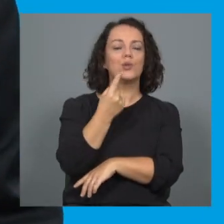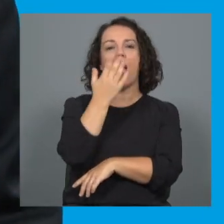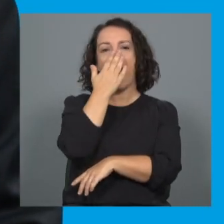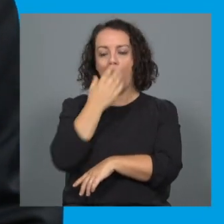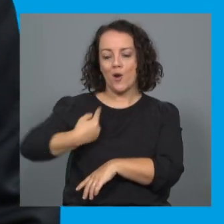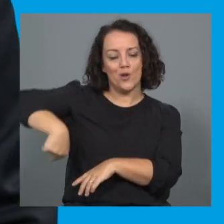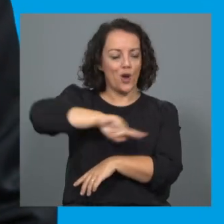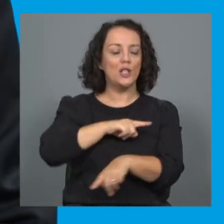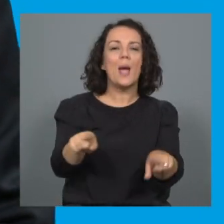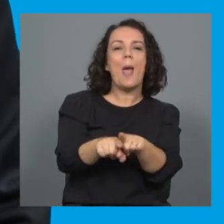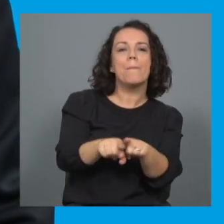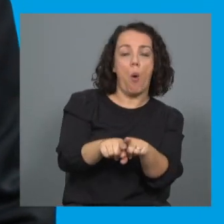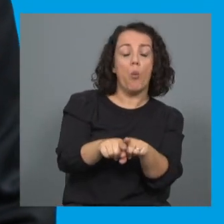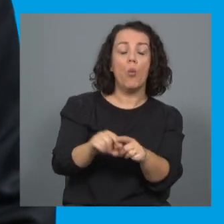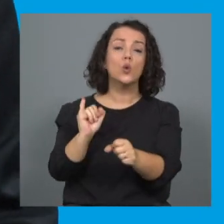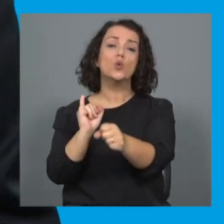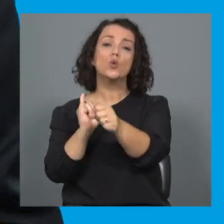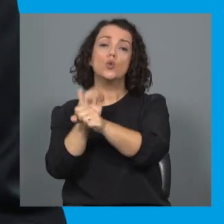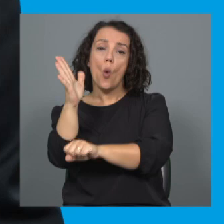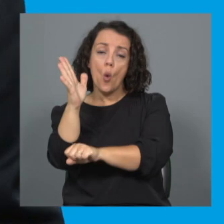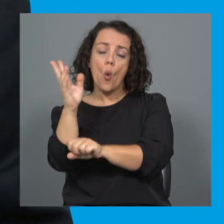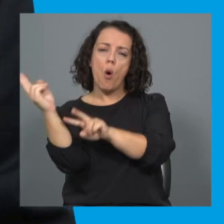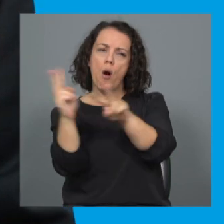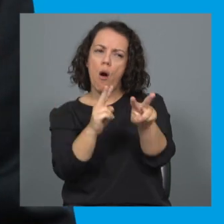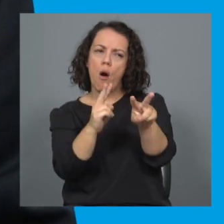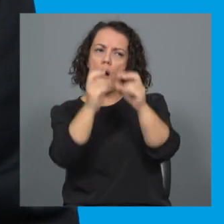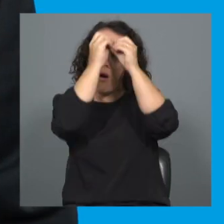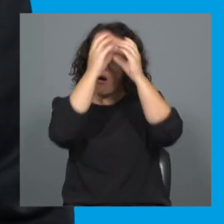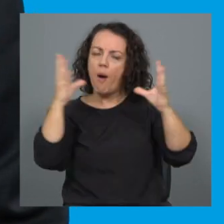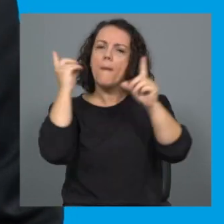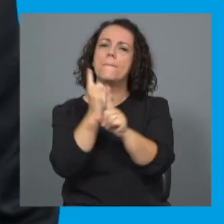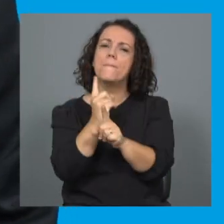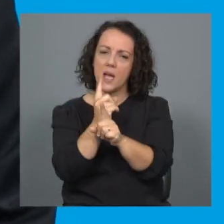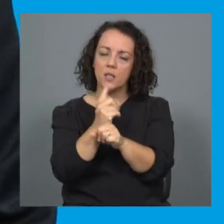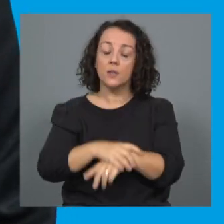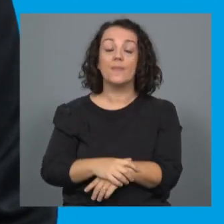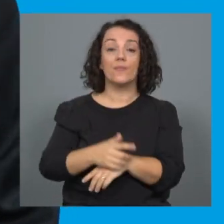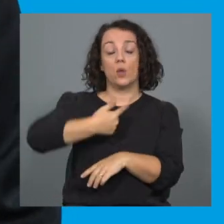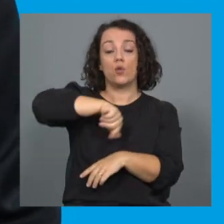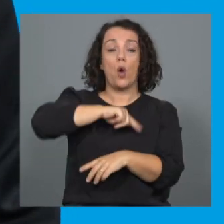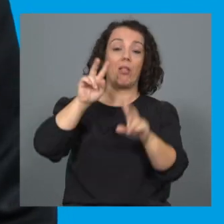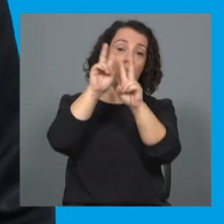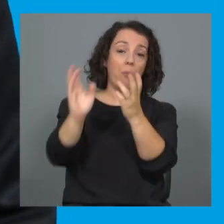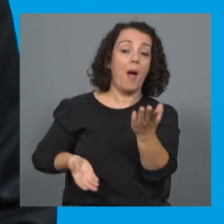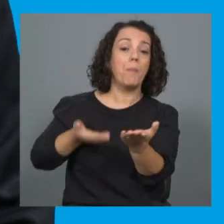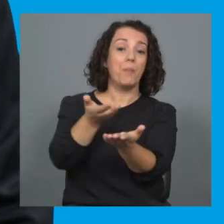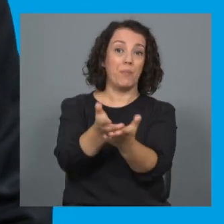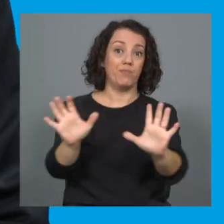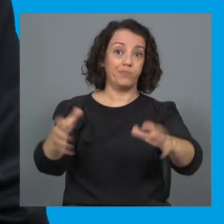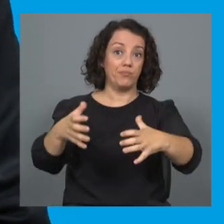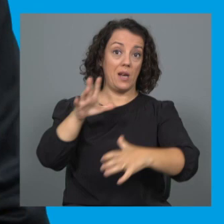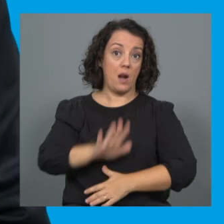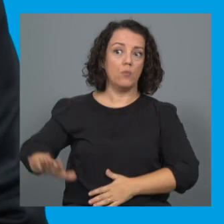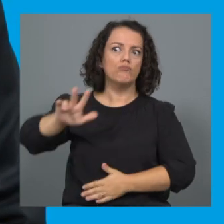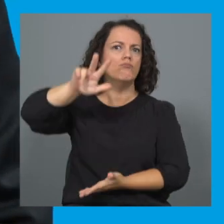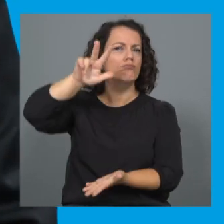é. E daí, quando propusemos esta ideia no Conselho Nacional, foi aceito logo e